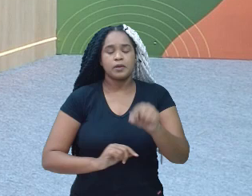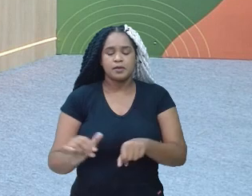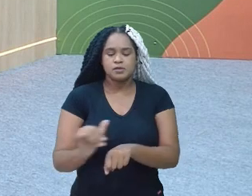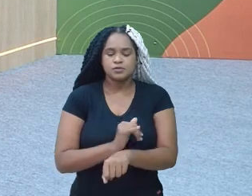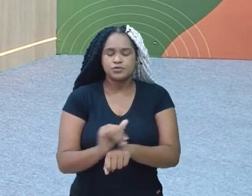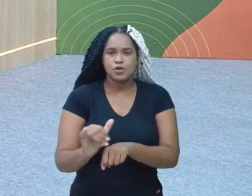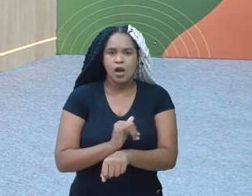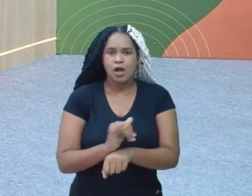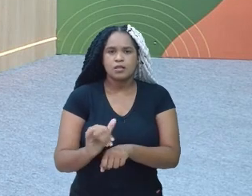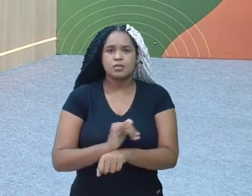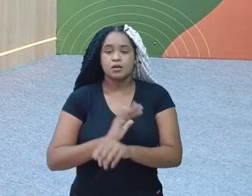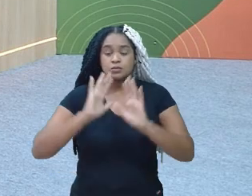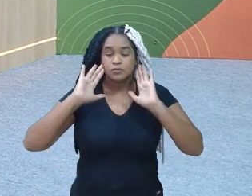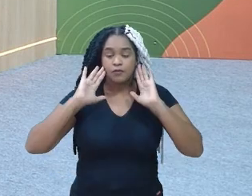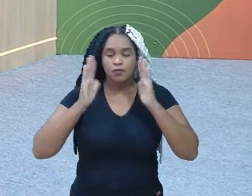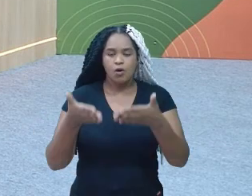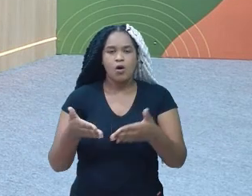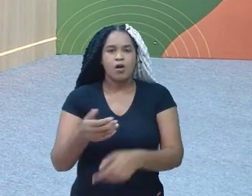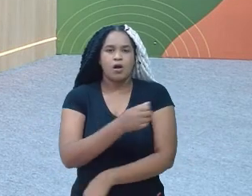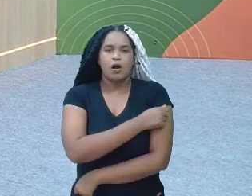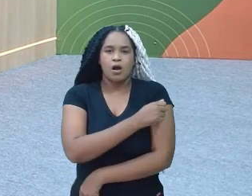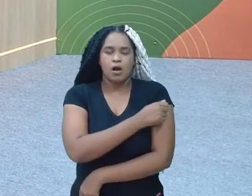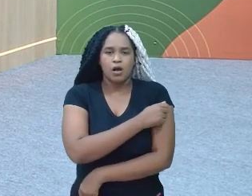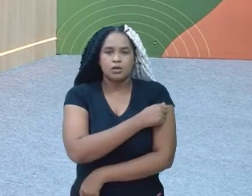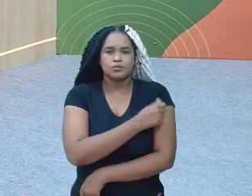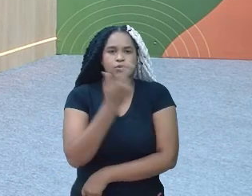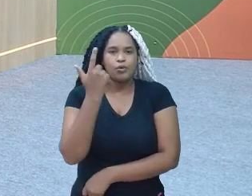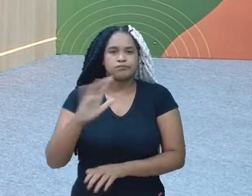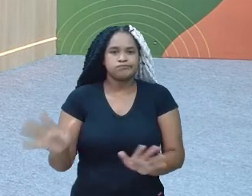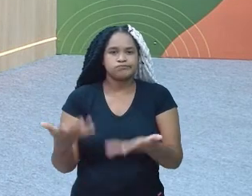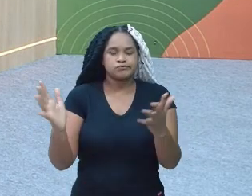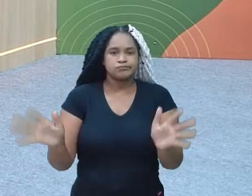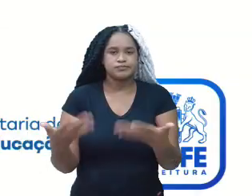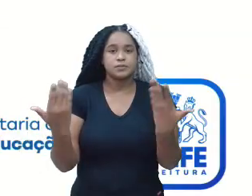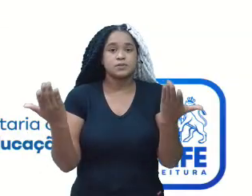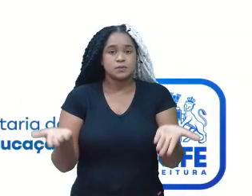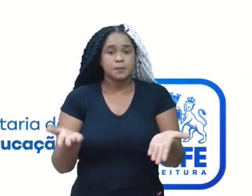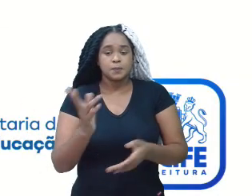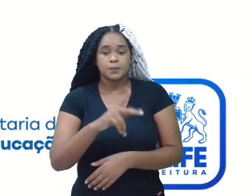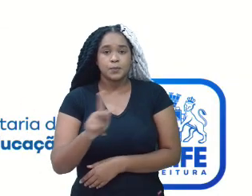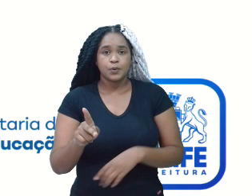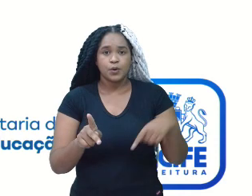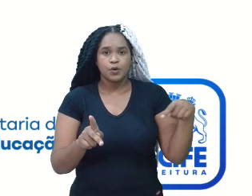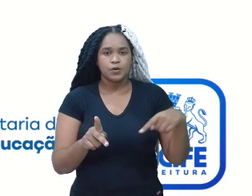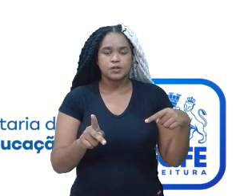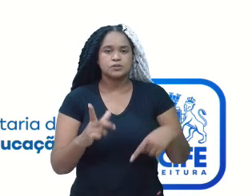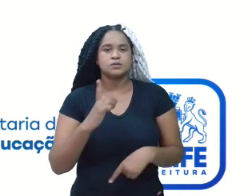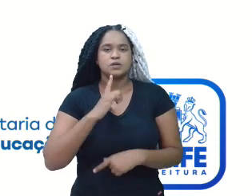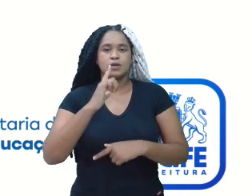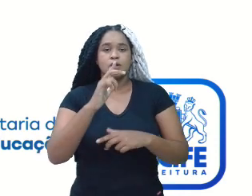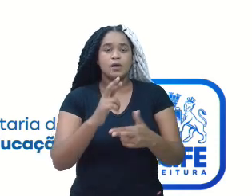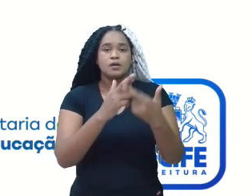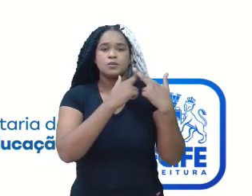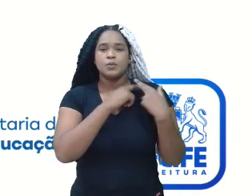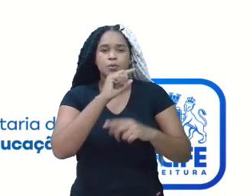estratégias específicas para contemplar esse estudante. Os professores, eles têm um